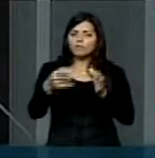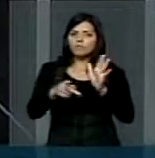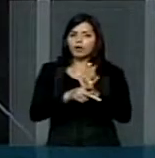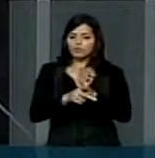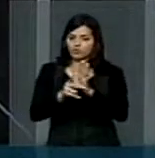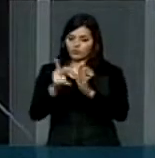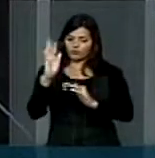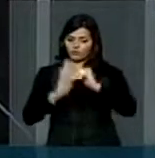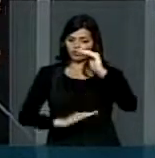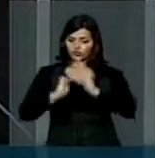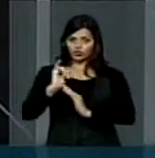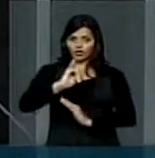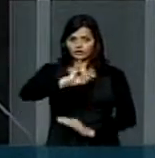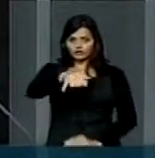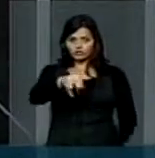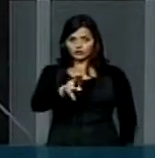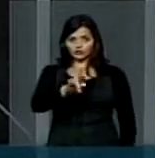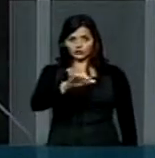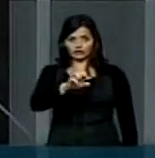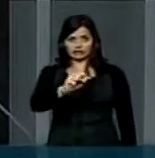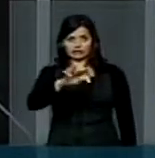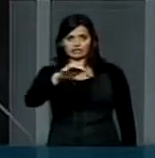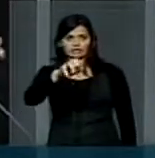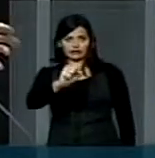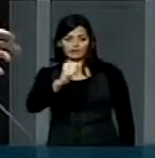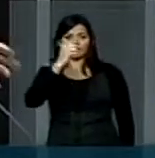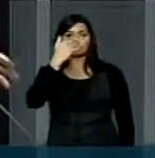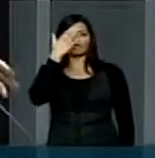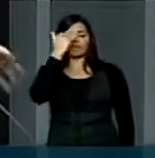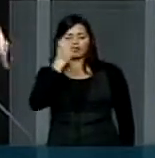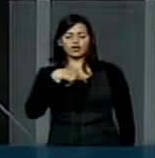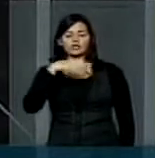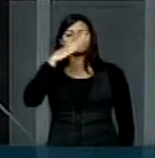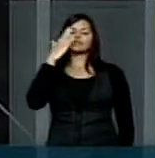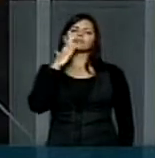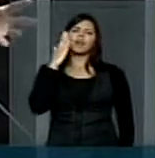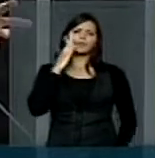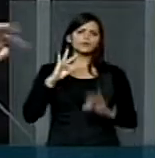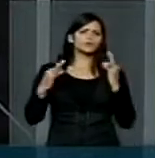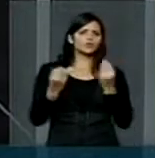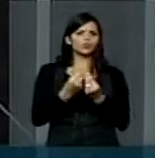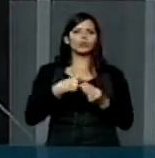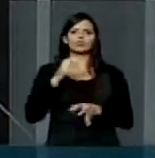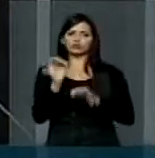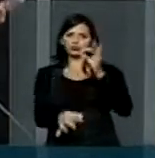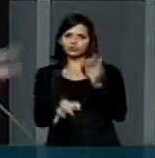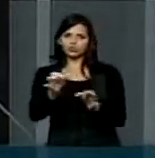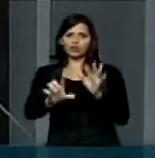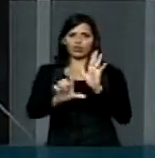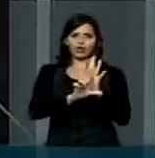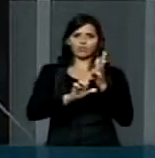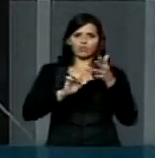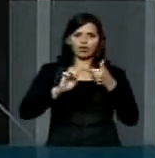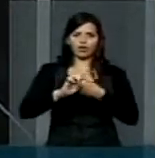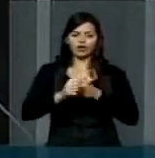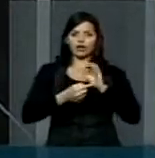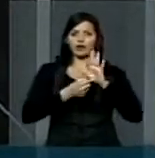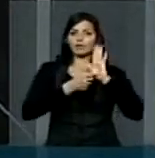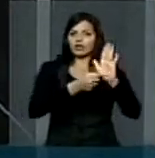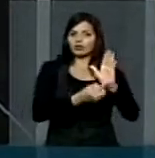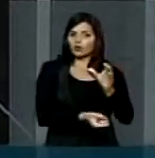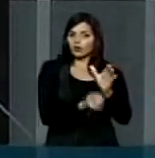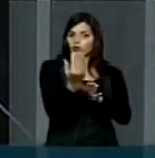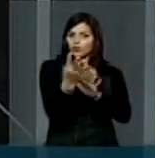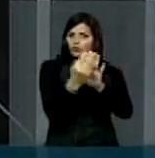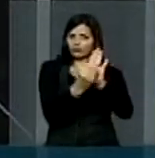dos juristas, a ele cabe a apresentação, a construção